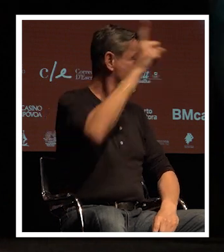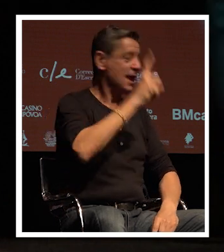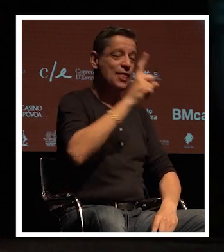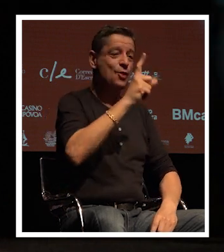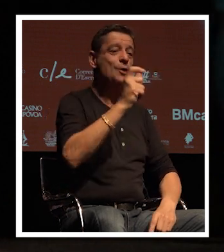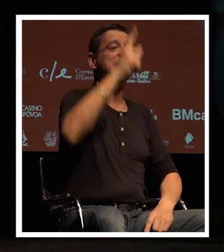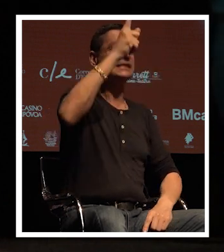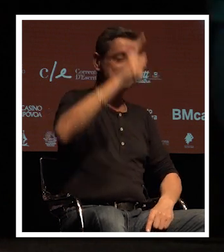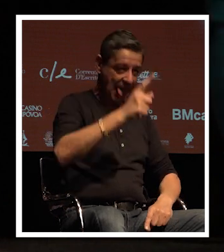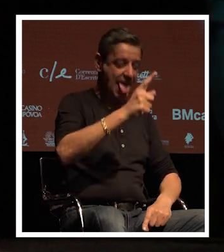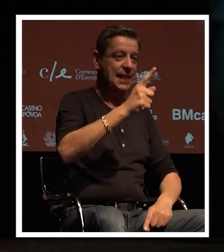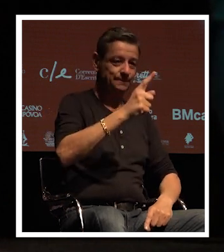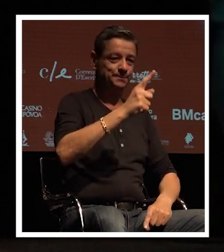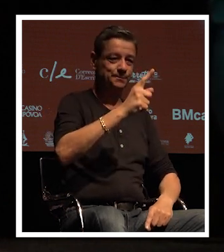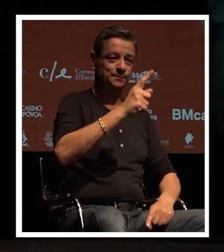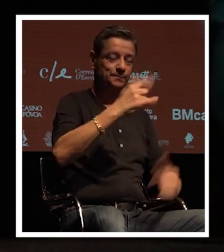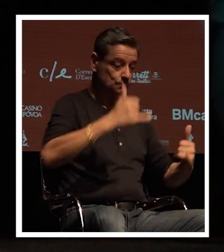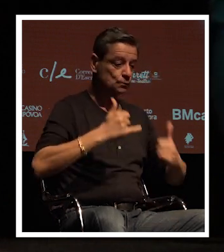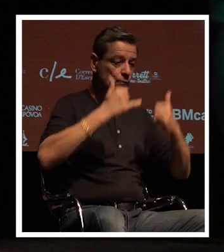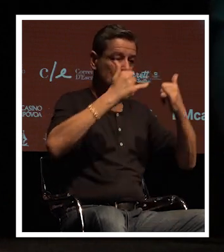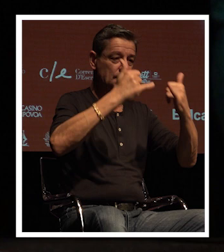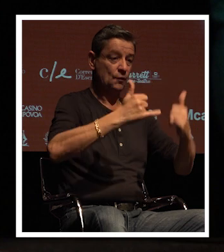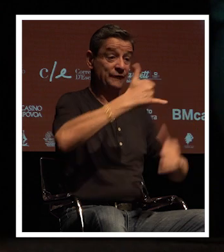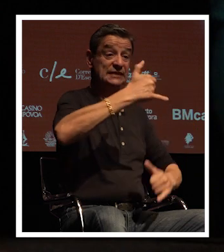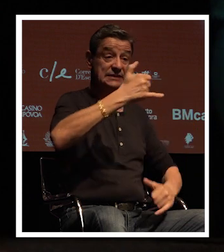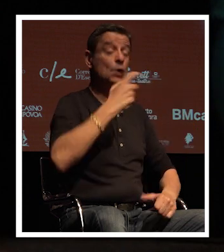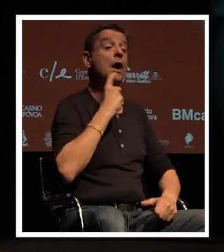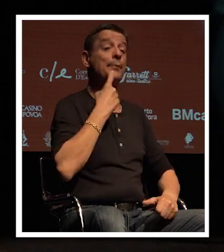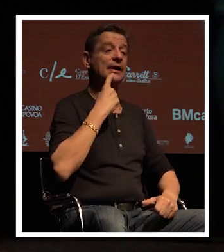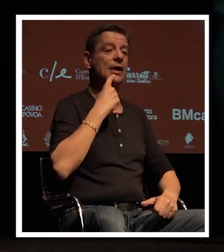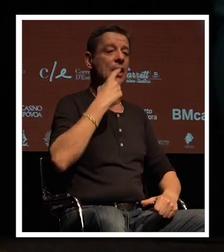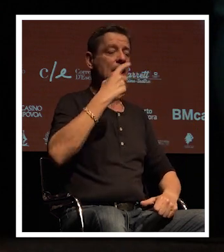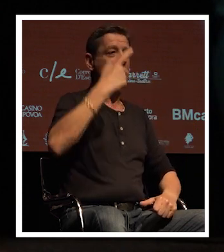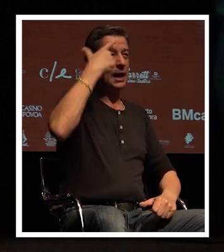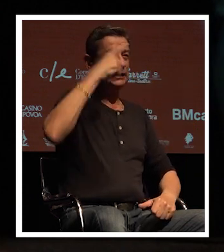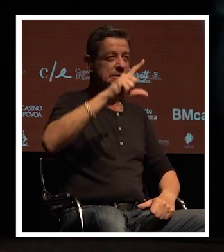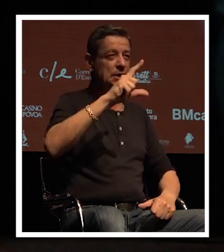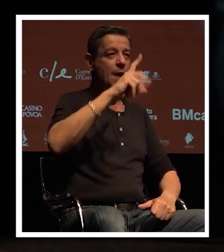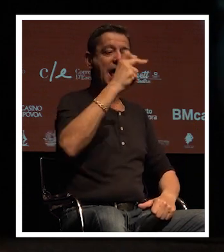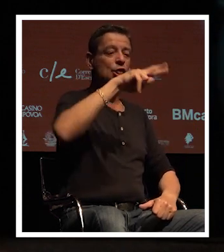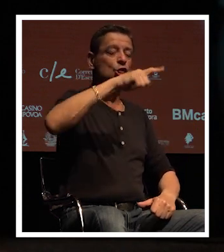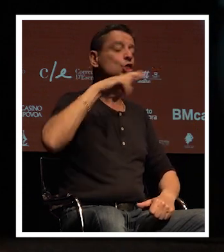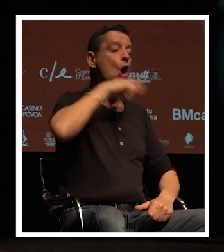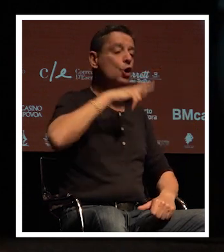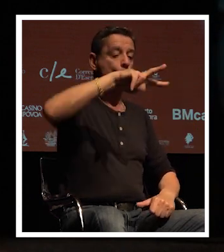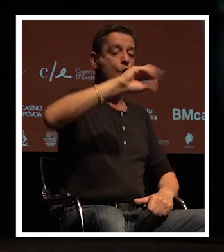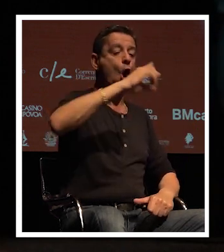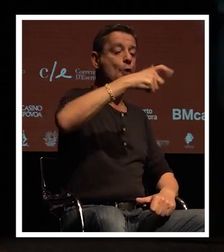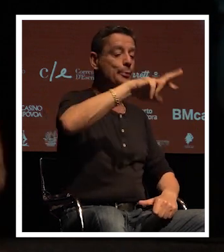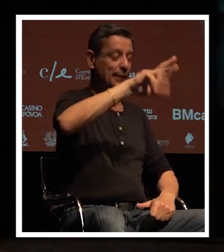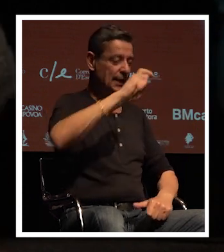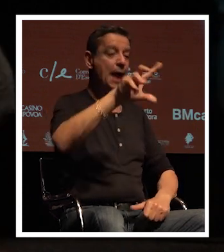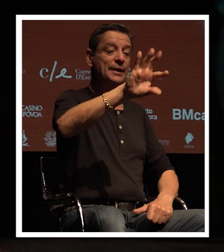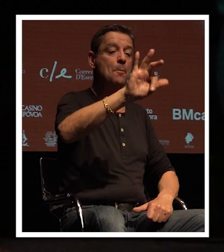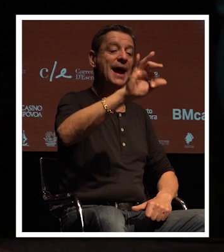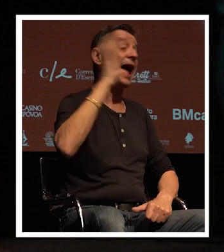depois durante as E durante no 25 de Abril no liceu António nobra havia uma rádio e essa rádio que era